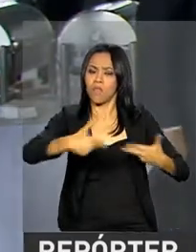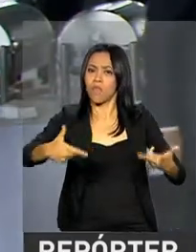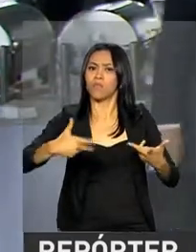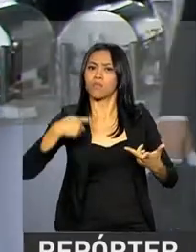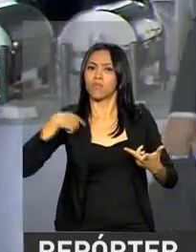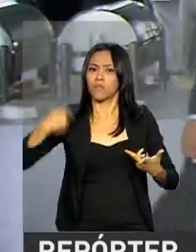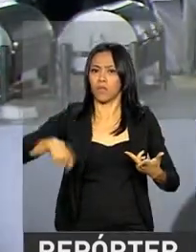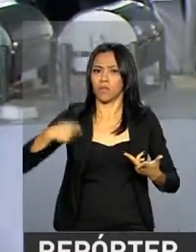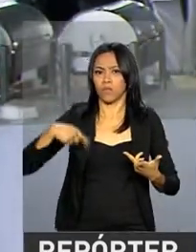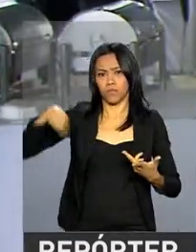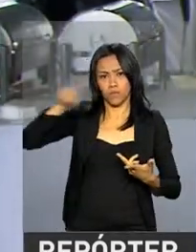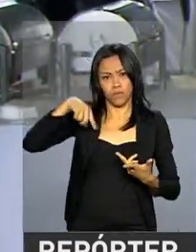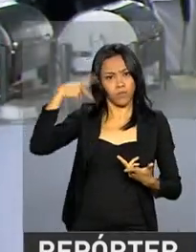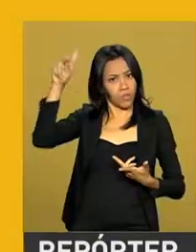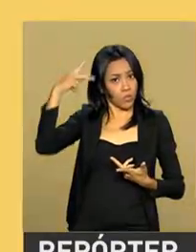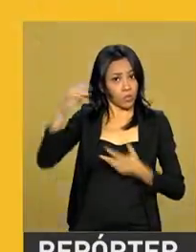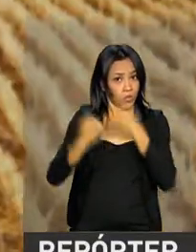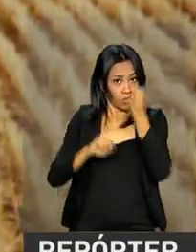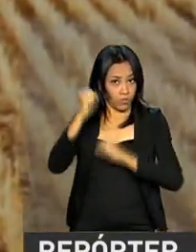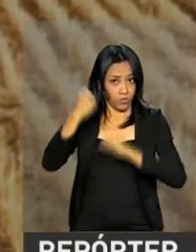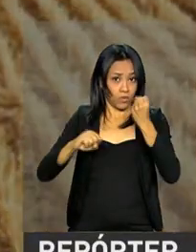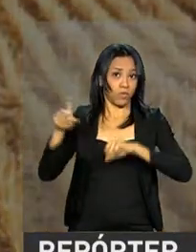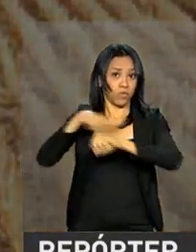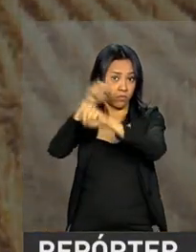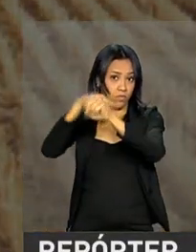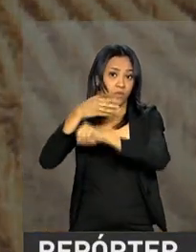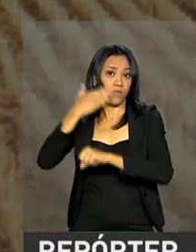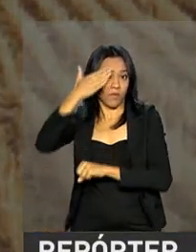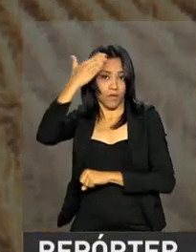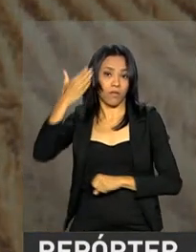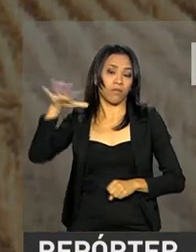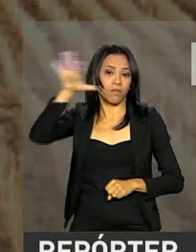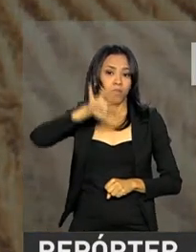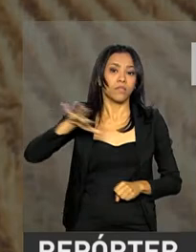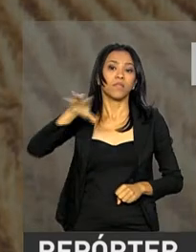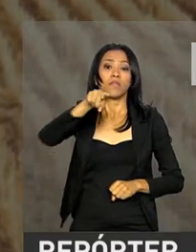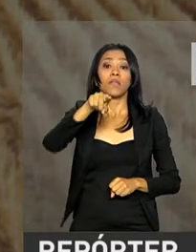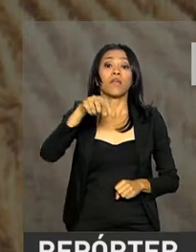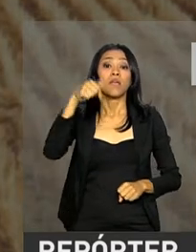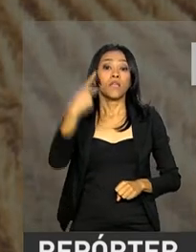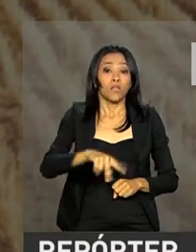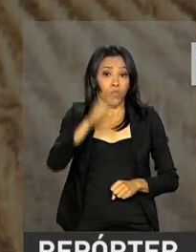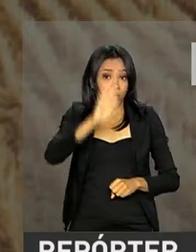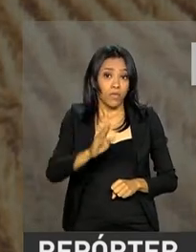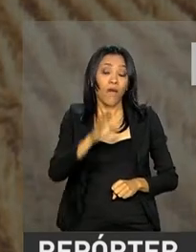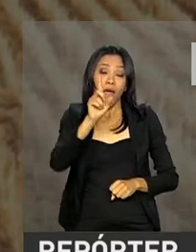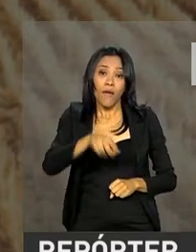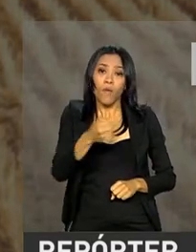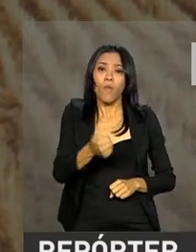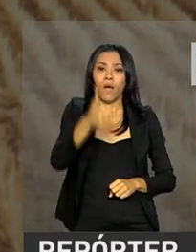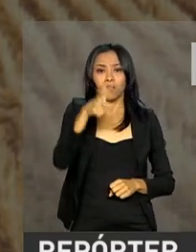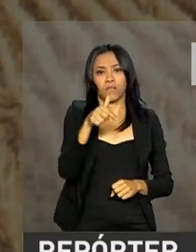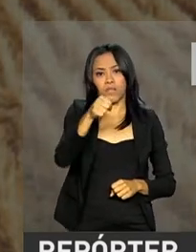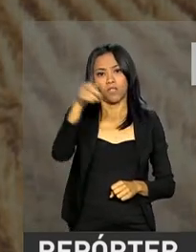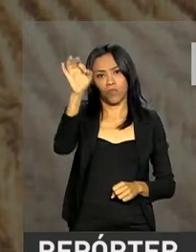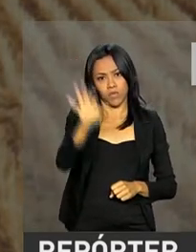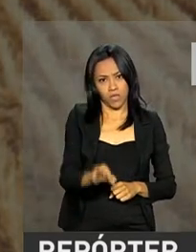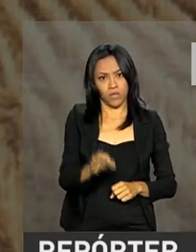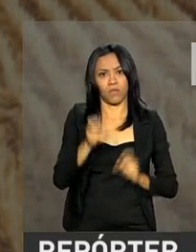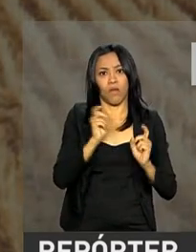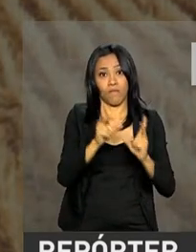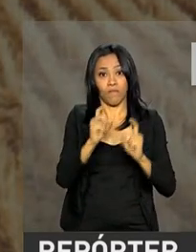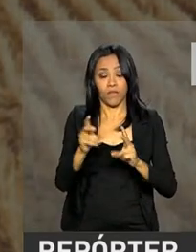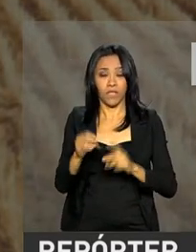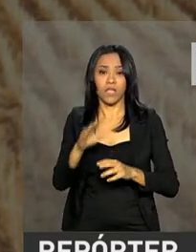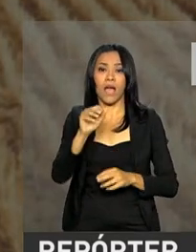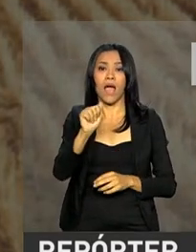eles precisam para suas indústrias. O agronegócio brasileiro é responsável por quase 7% de todo o mercado brasileiro no exterior, que